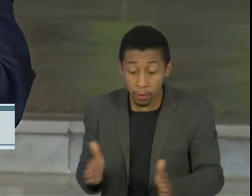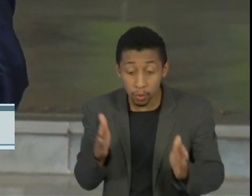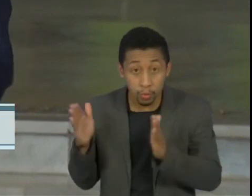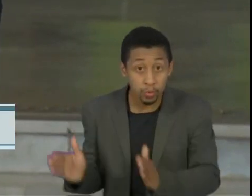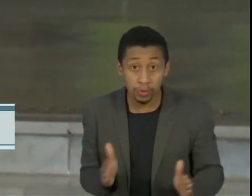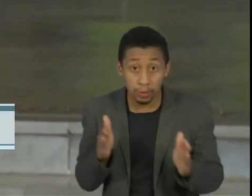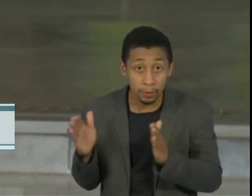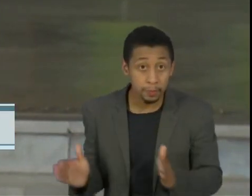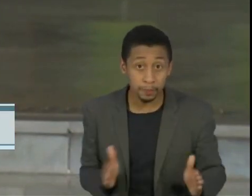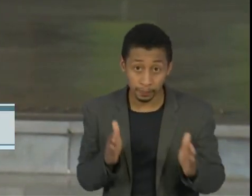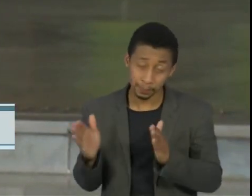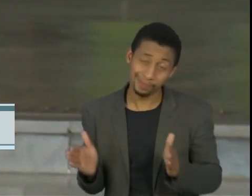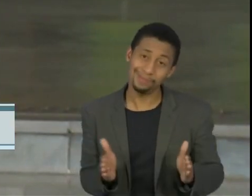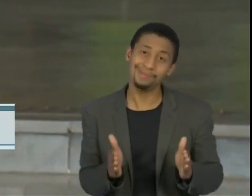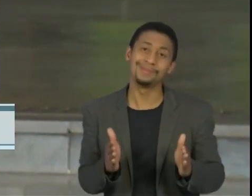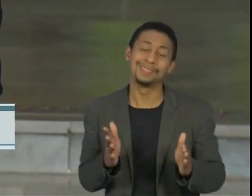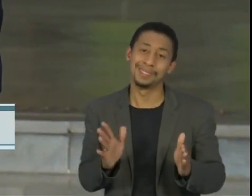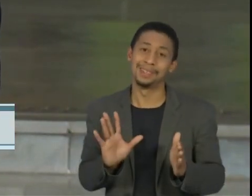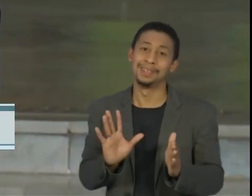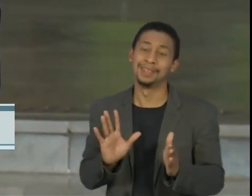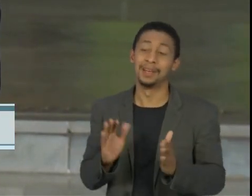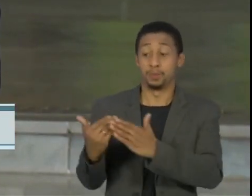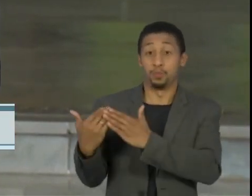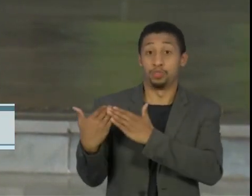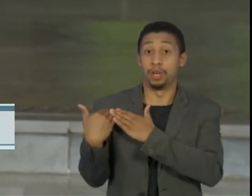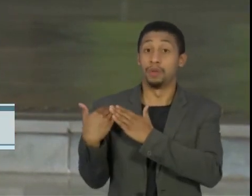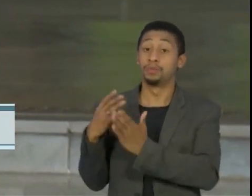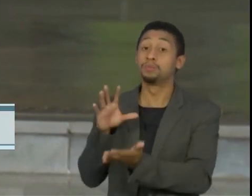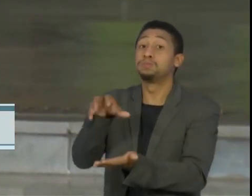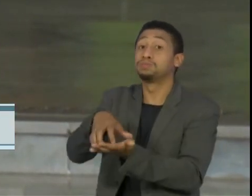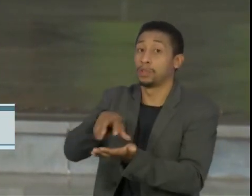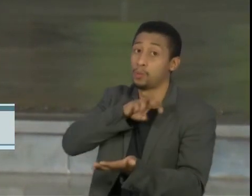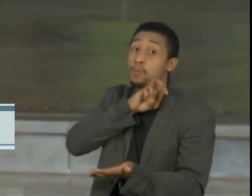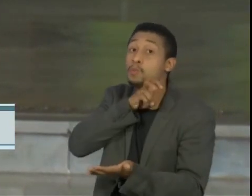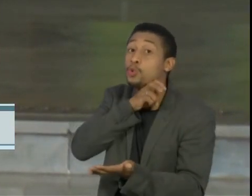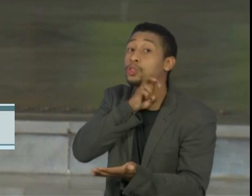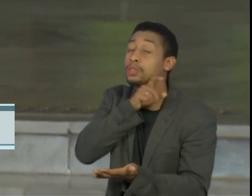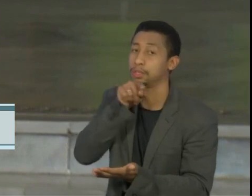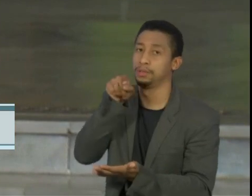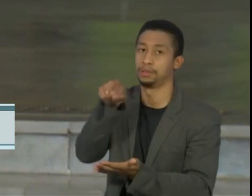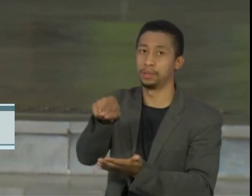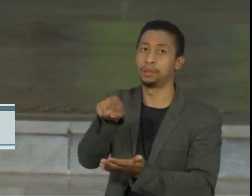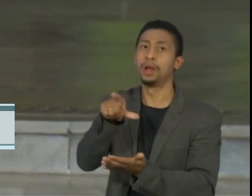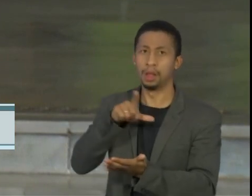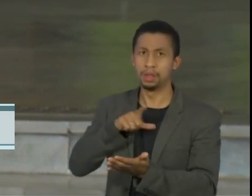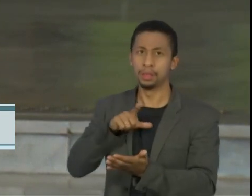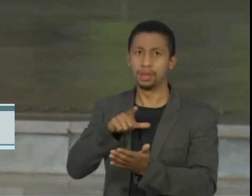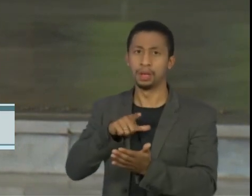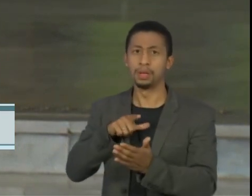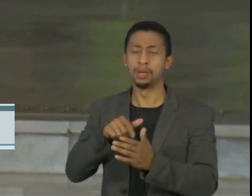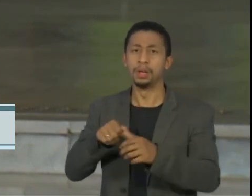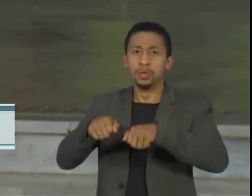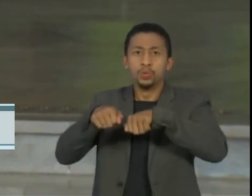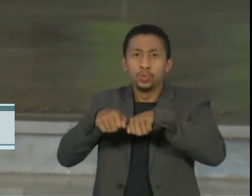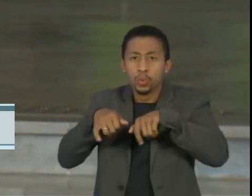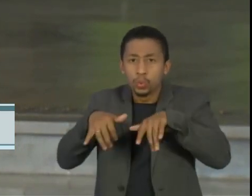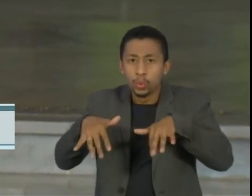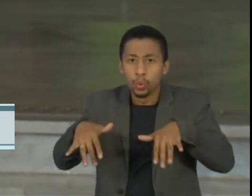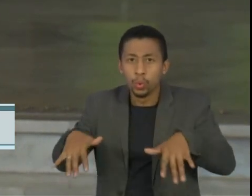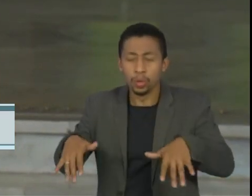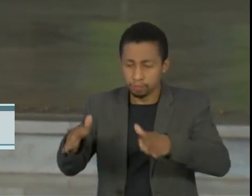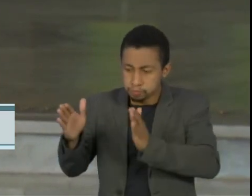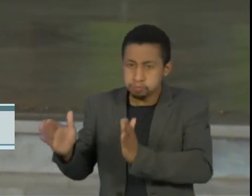né, aí já é uma questão do Butantan. Quer dizer, o Butantan tem uma estrutura produtiva que não está adaptada a